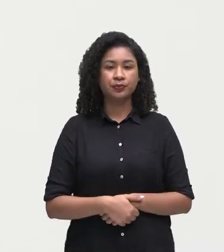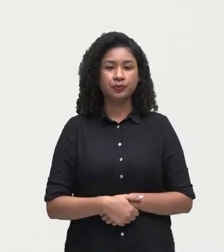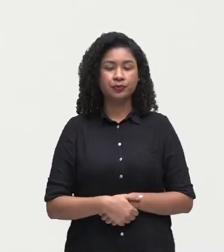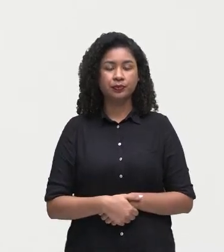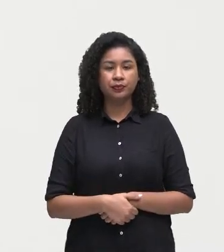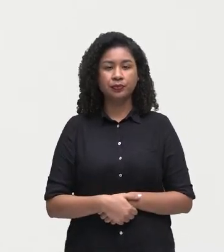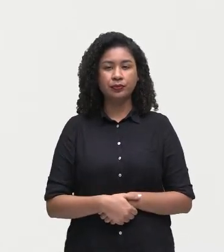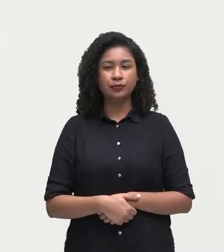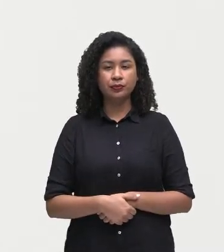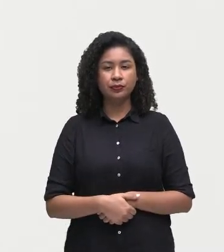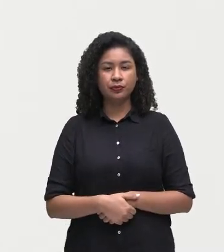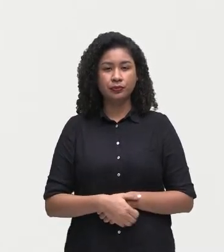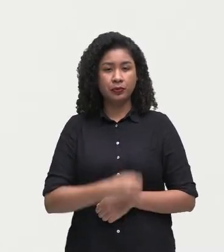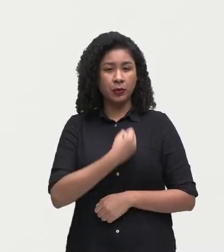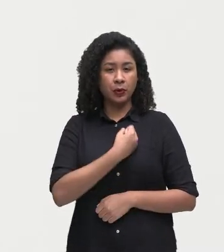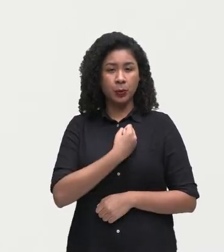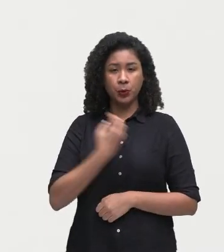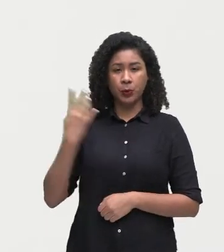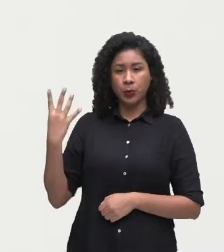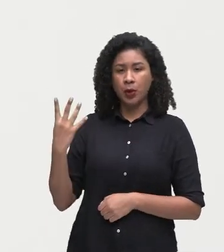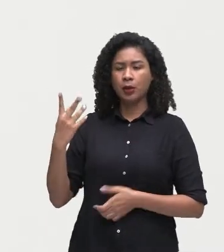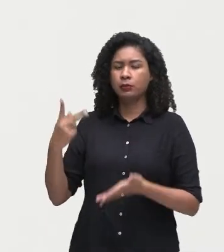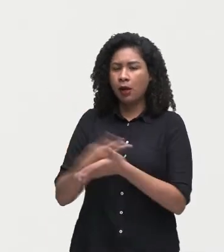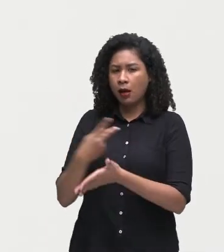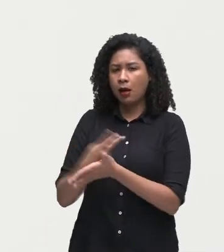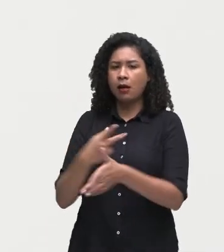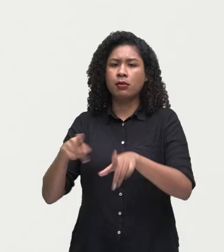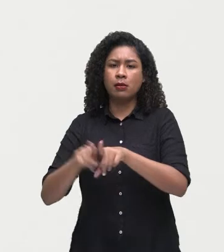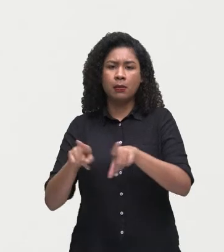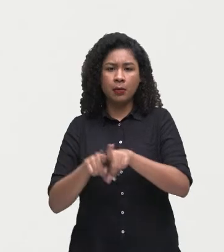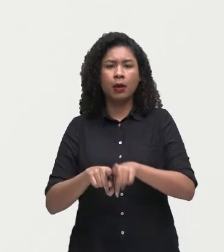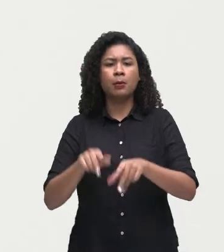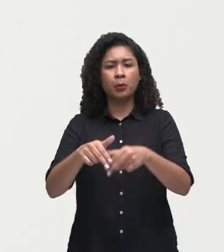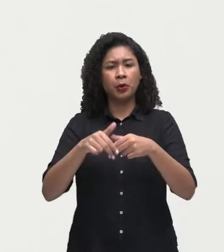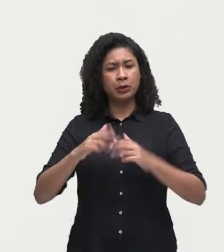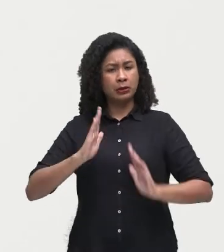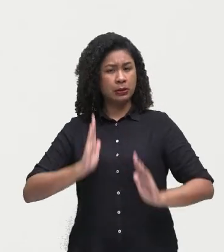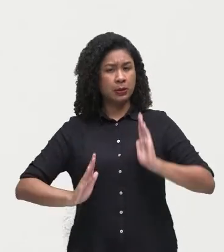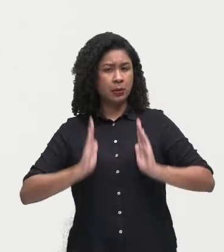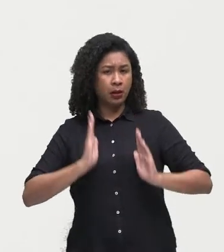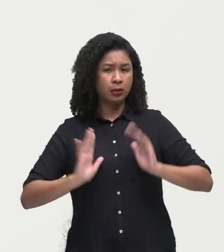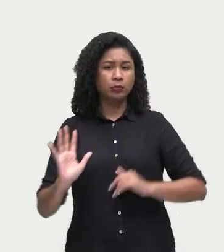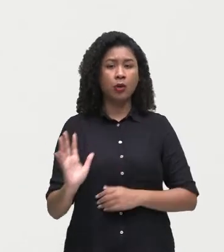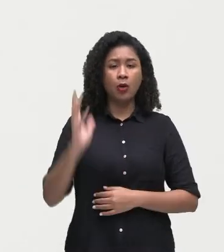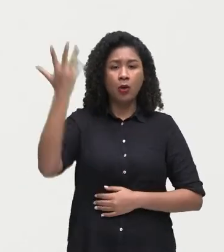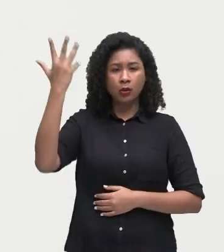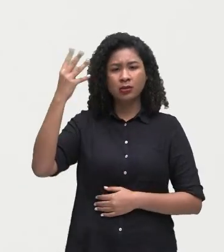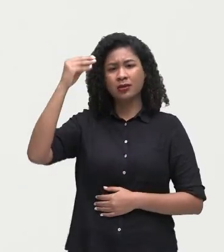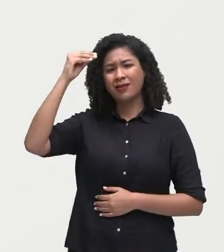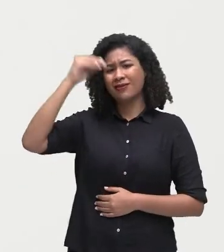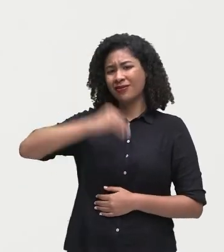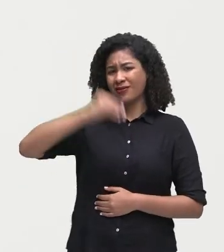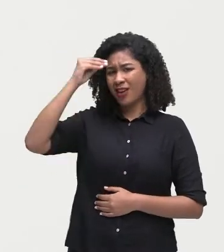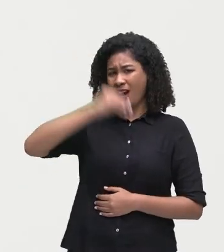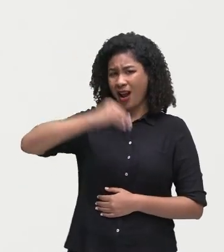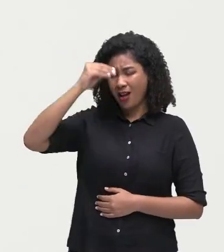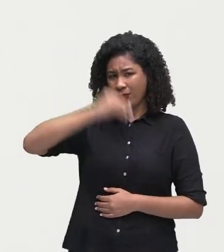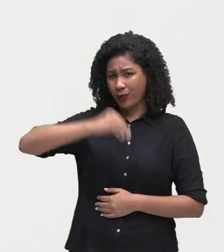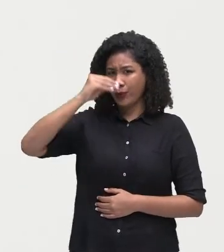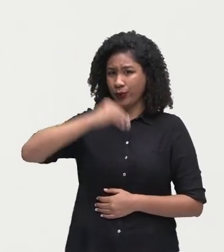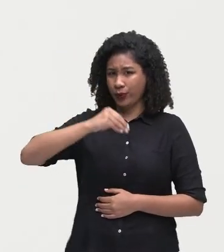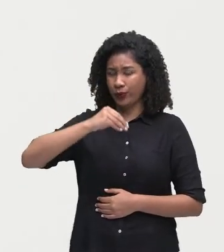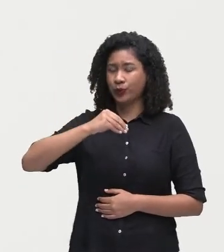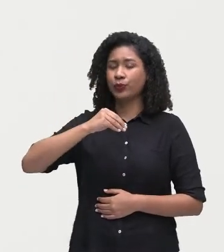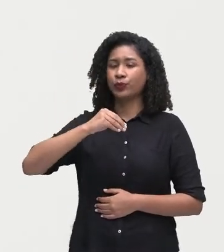A afirmação 4 é falsa, porque durante a Baixa Idade Média houve o enfraquecimento, não o fortalecimento,